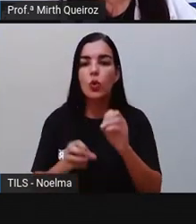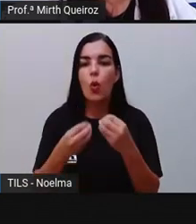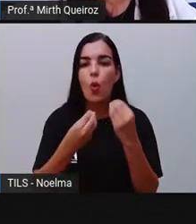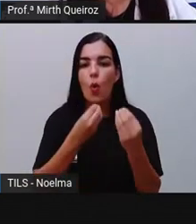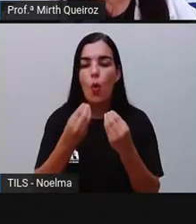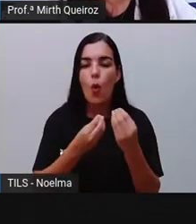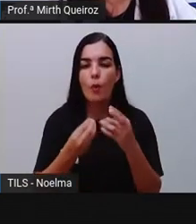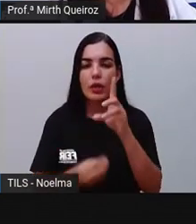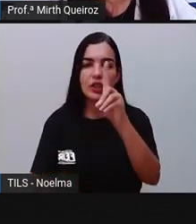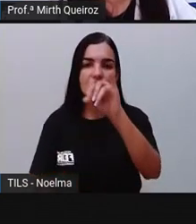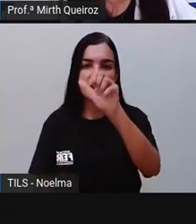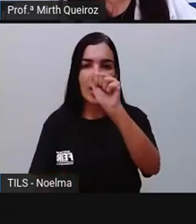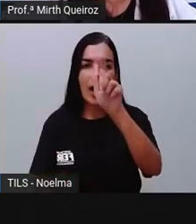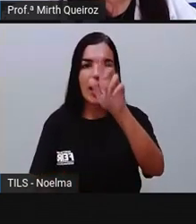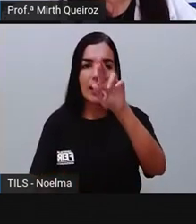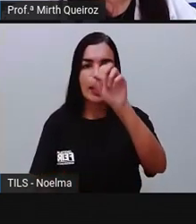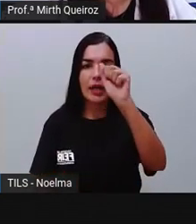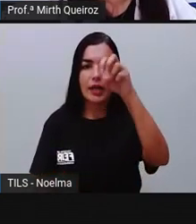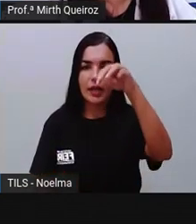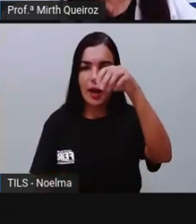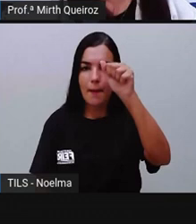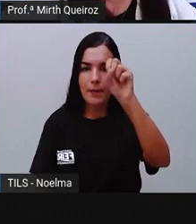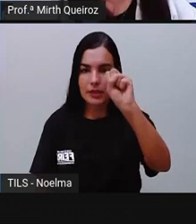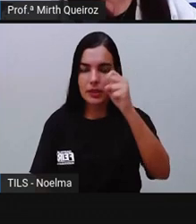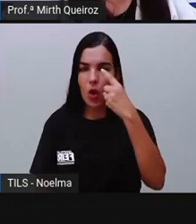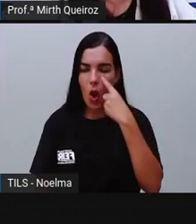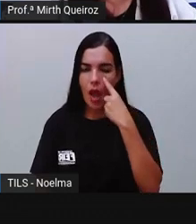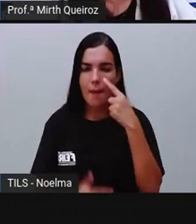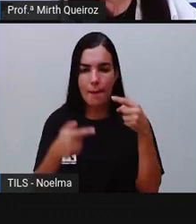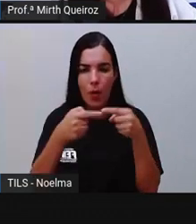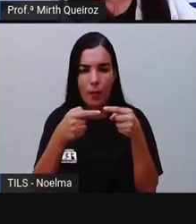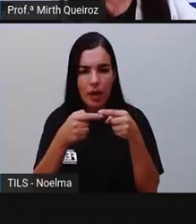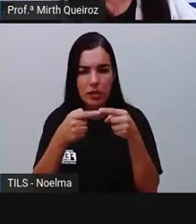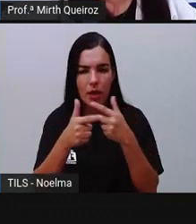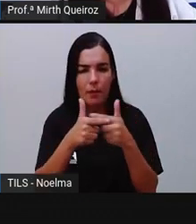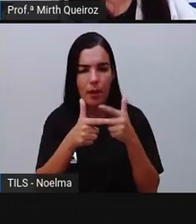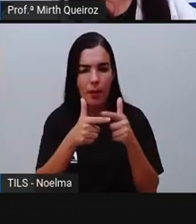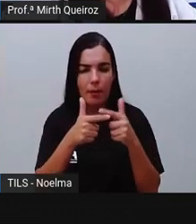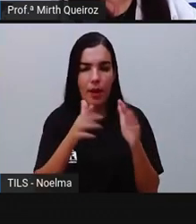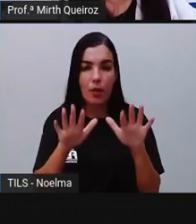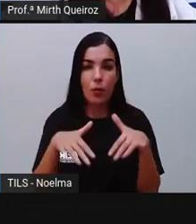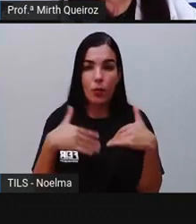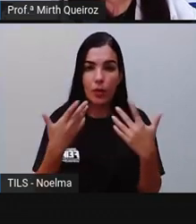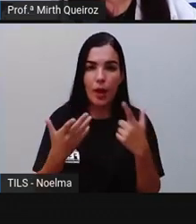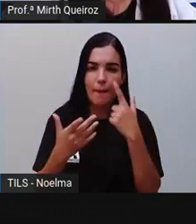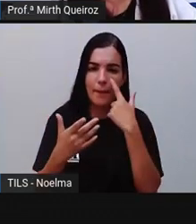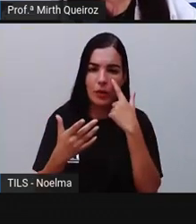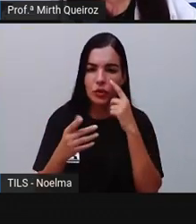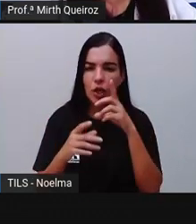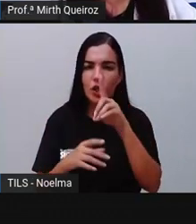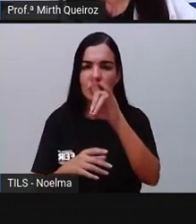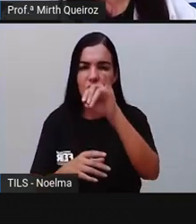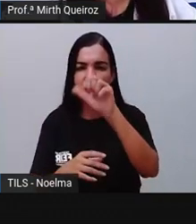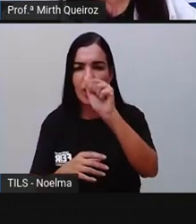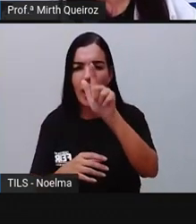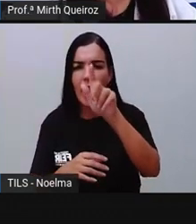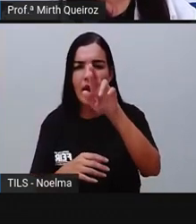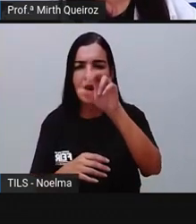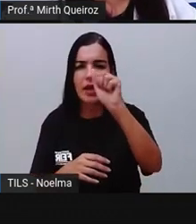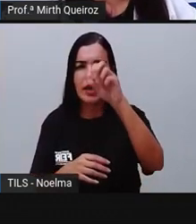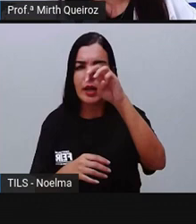a resolução de problemas de combinação. Vocês vão ver que a gente pode utilizar os diagramas, nós podemos